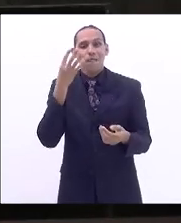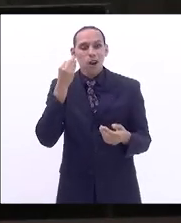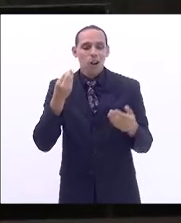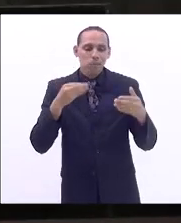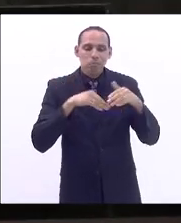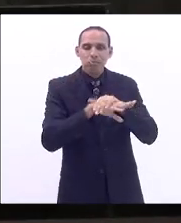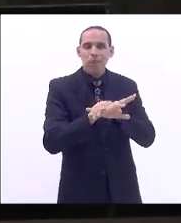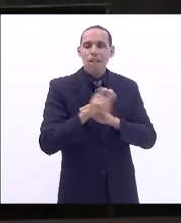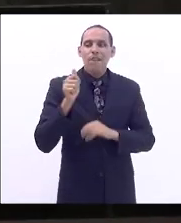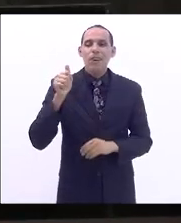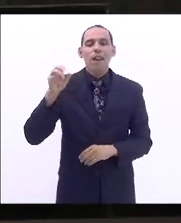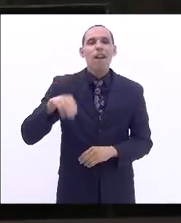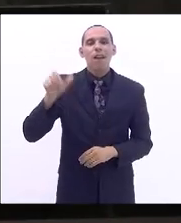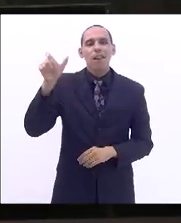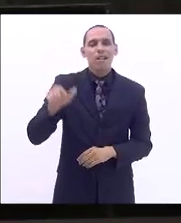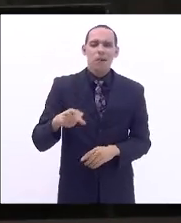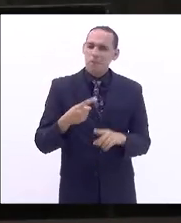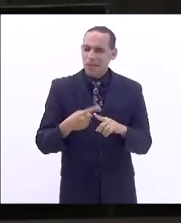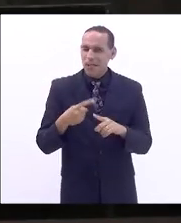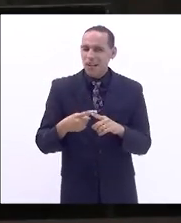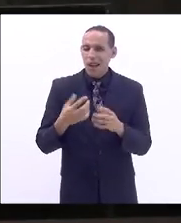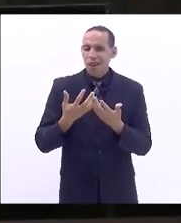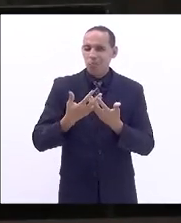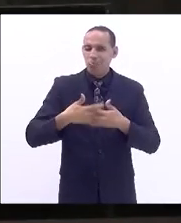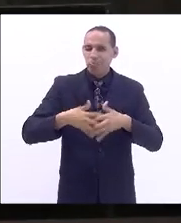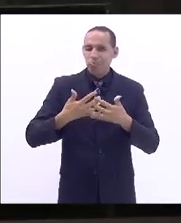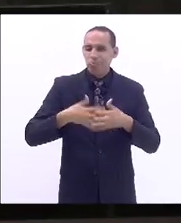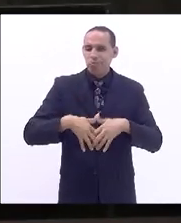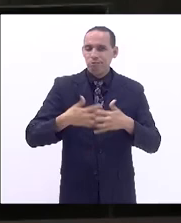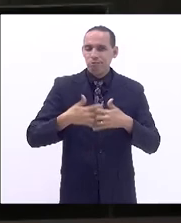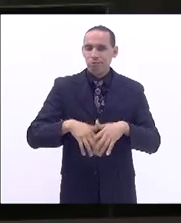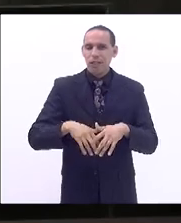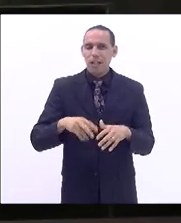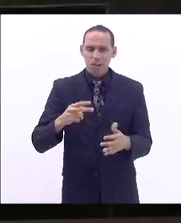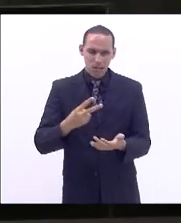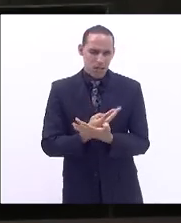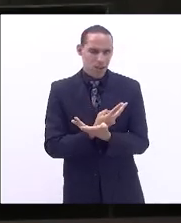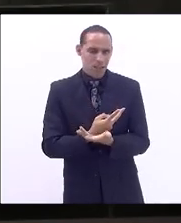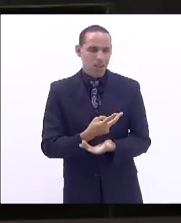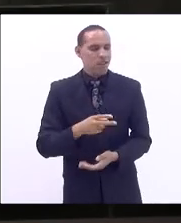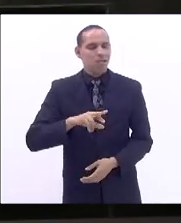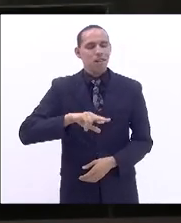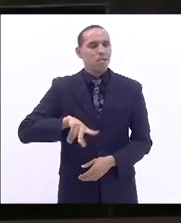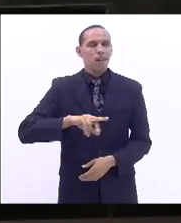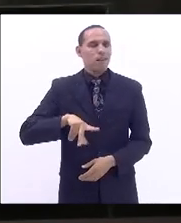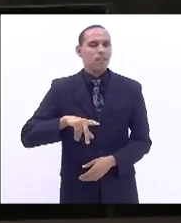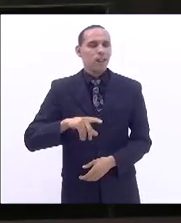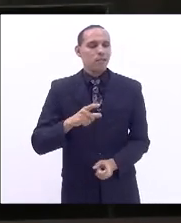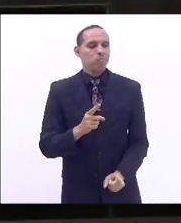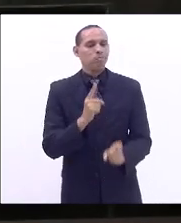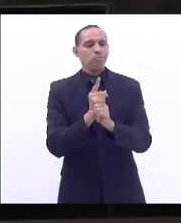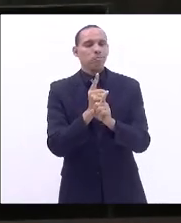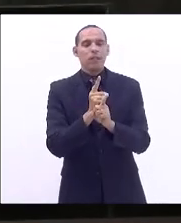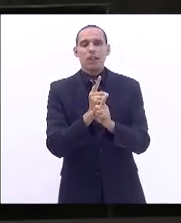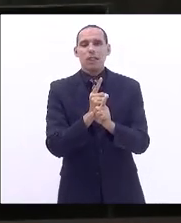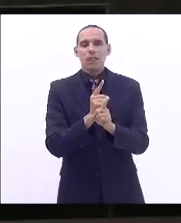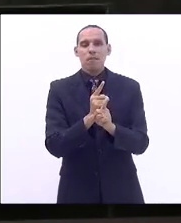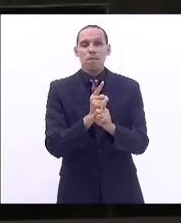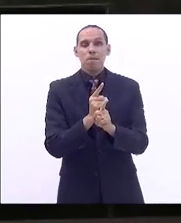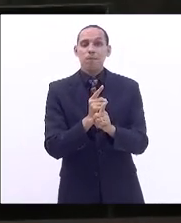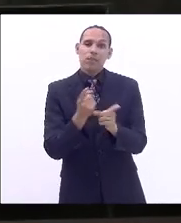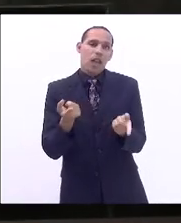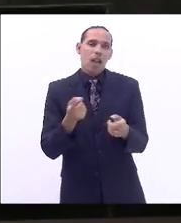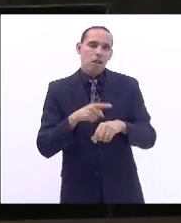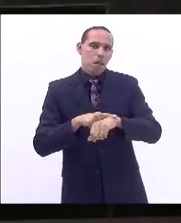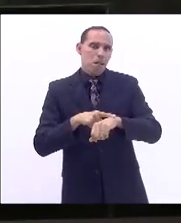para a gente pensar que mecanicamente vai haver né uma identificação e que por